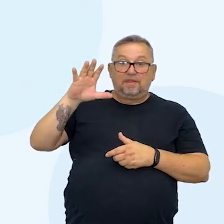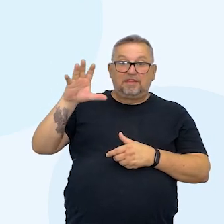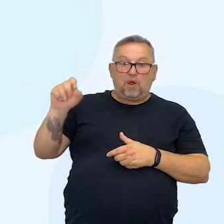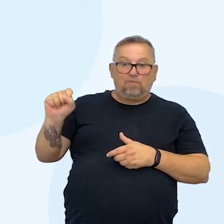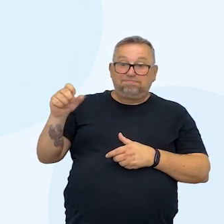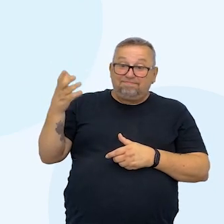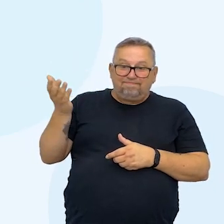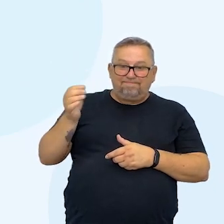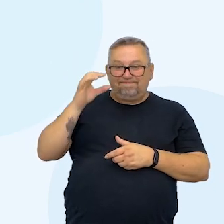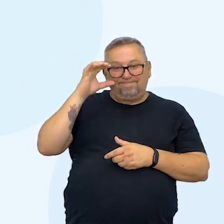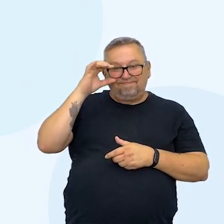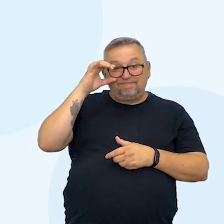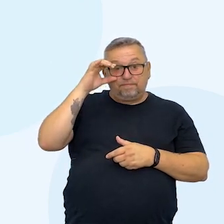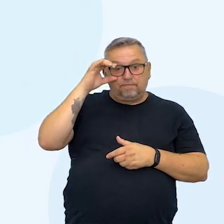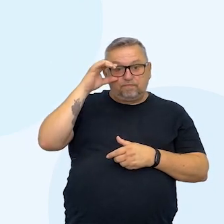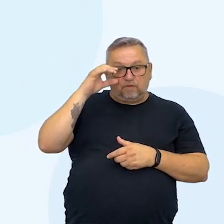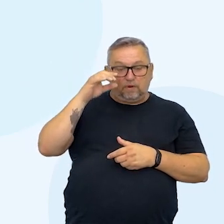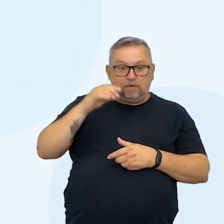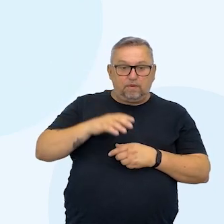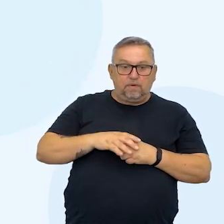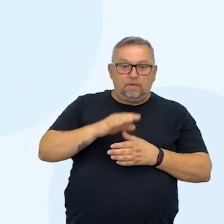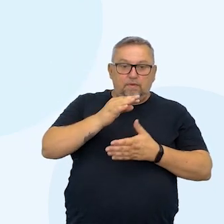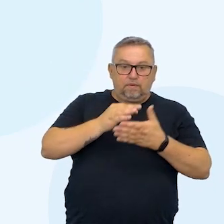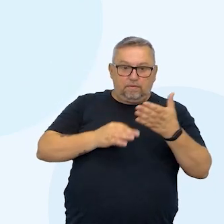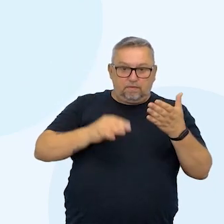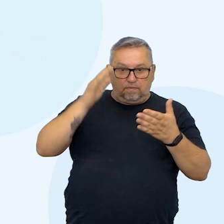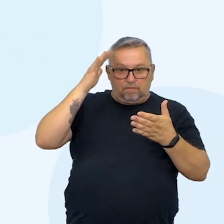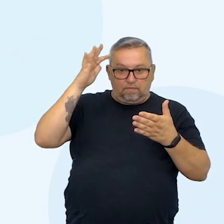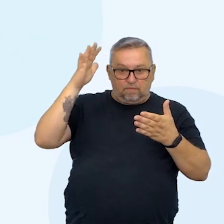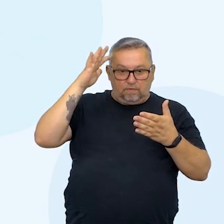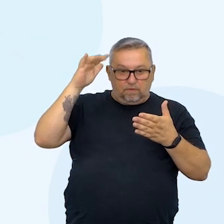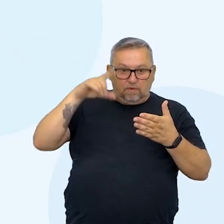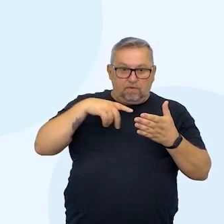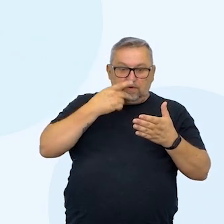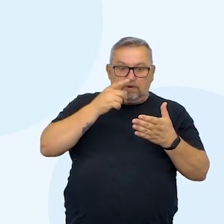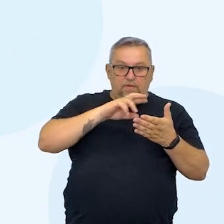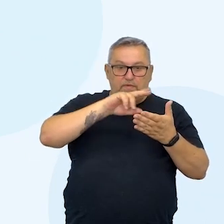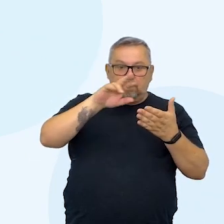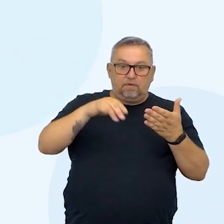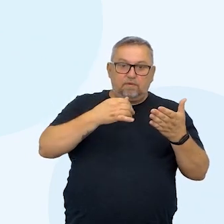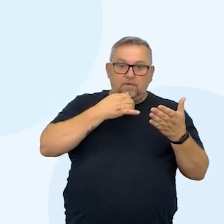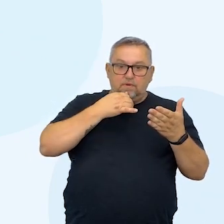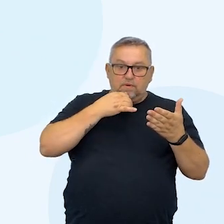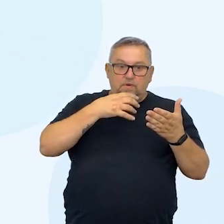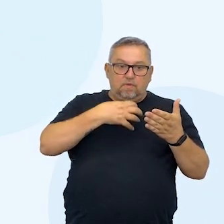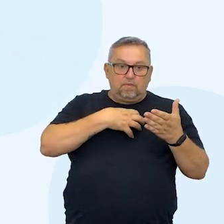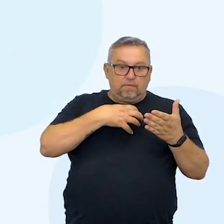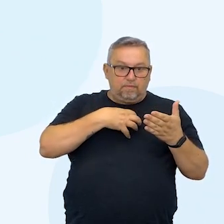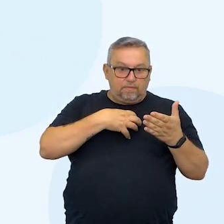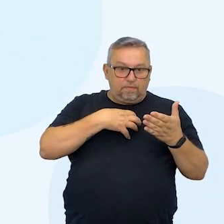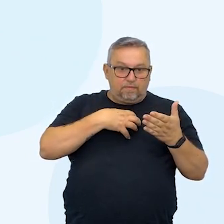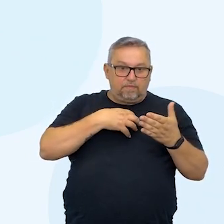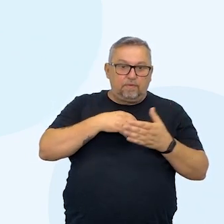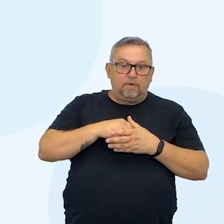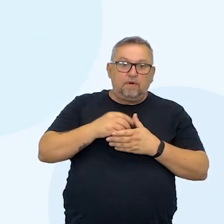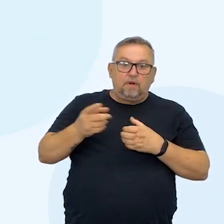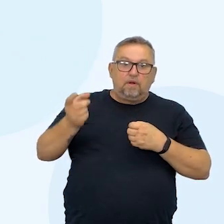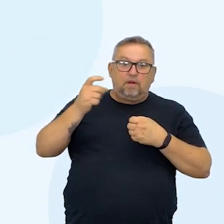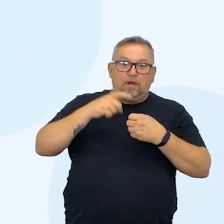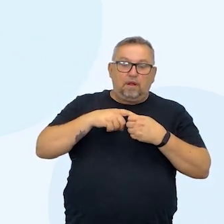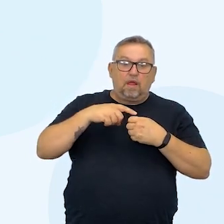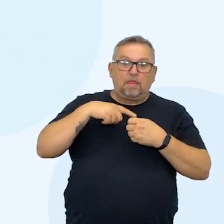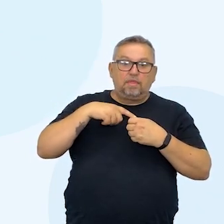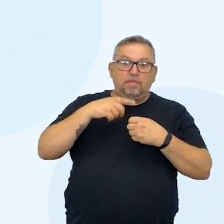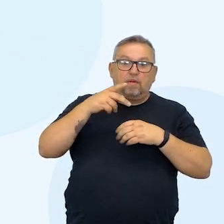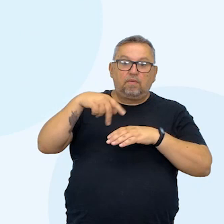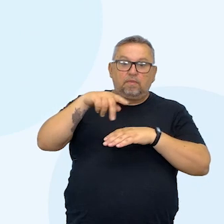Ao longo do texto, o filósofo martinicano menciona diferentes exemplos de atitudes e comportamentos de conterrâneos que retornam à sua